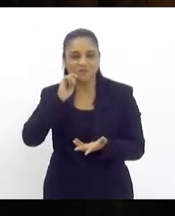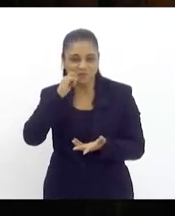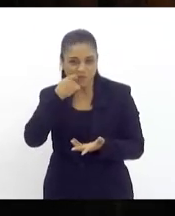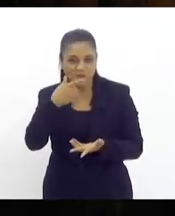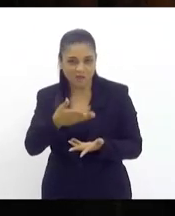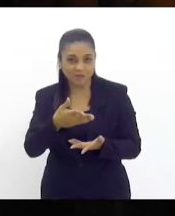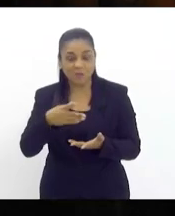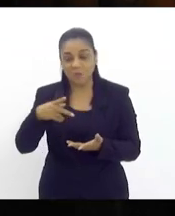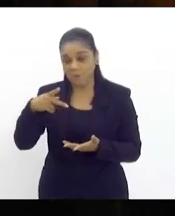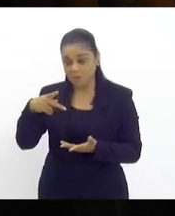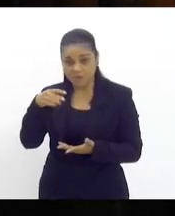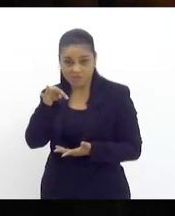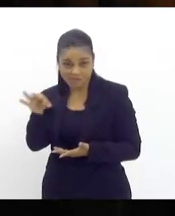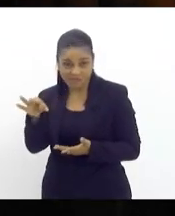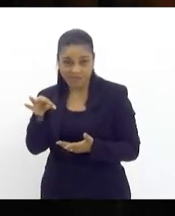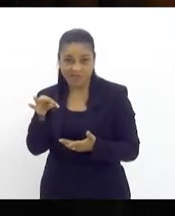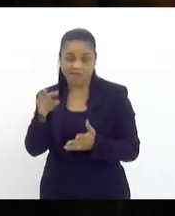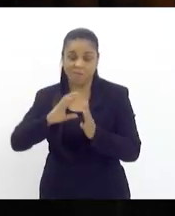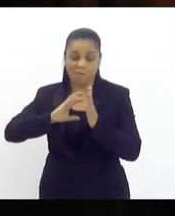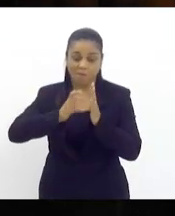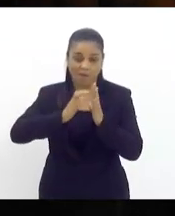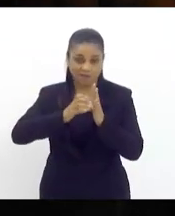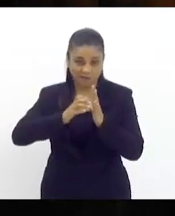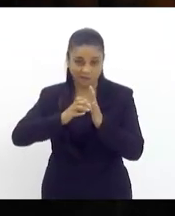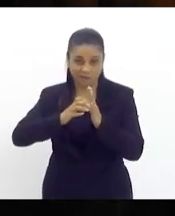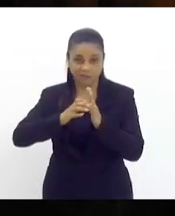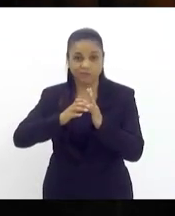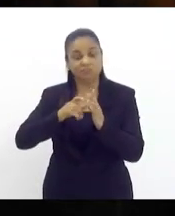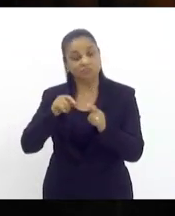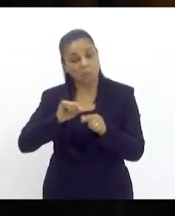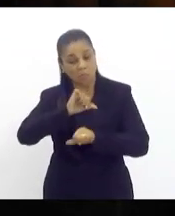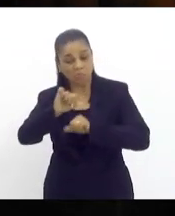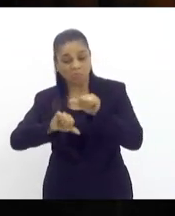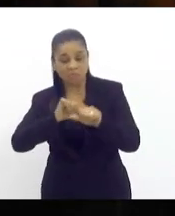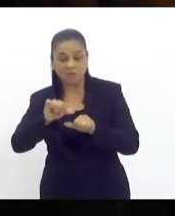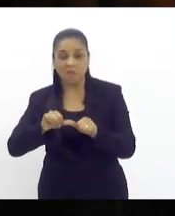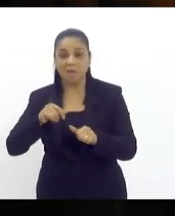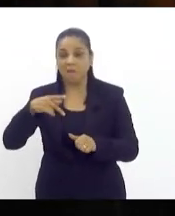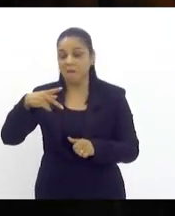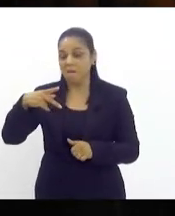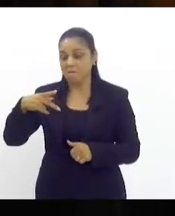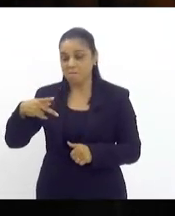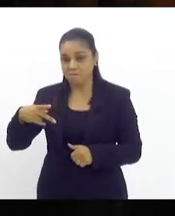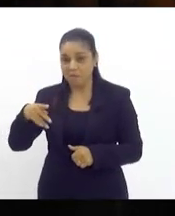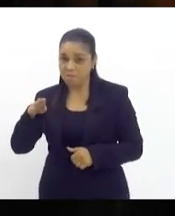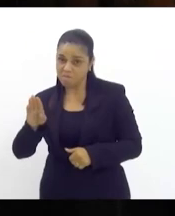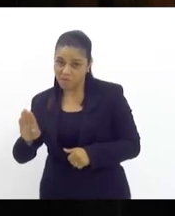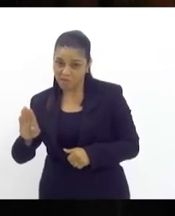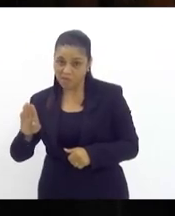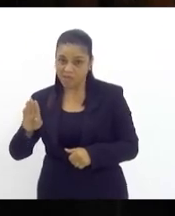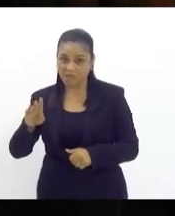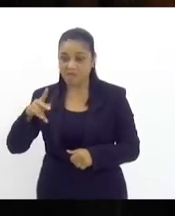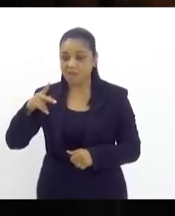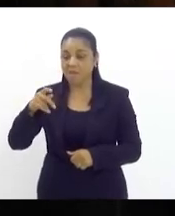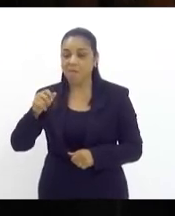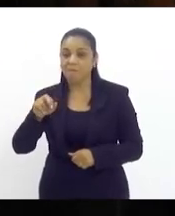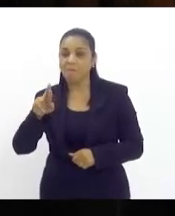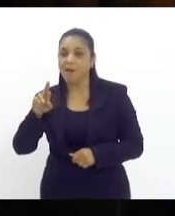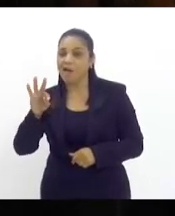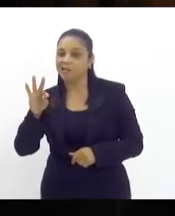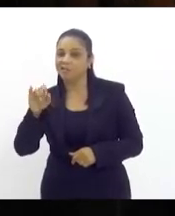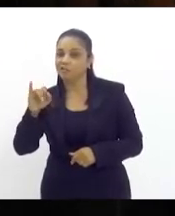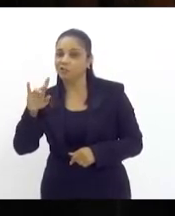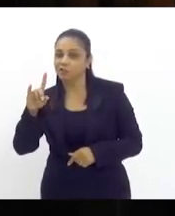partido dos trabalhadores que deve se transformar em PB partido da boquinha recebeu três secretarias